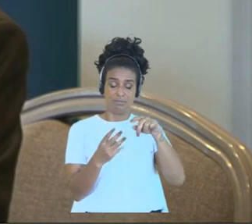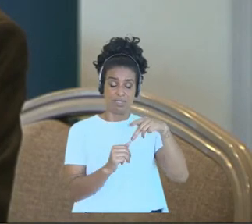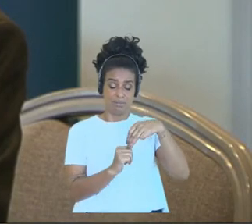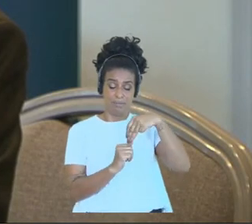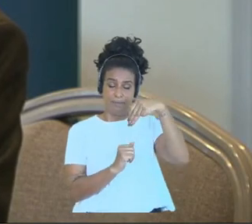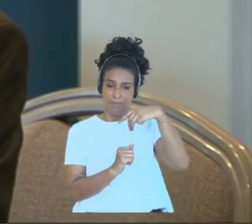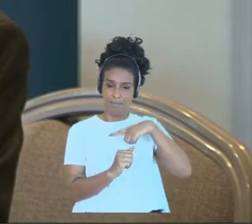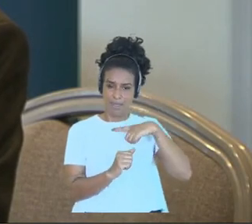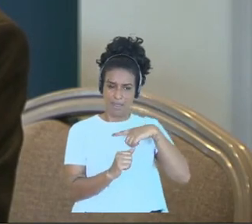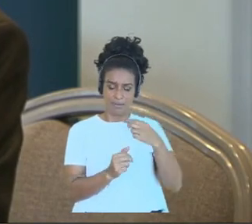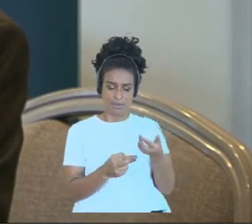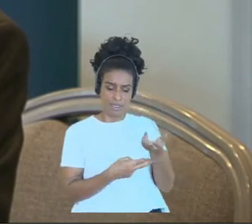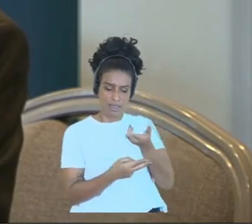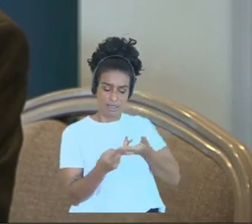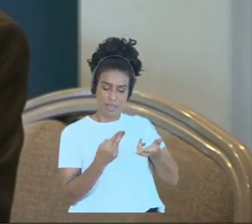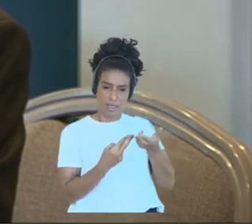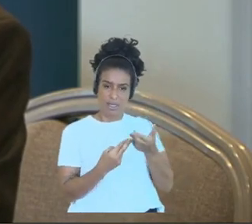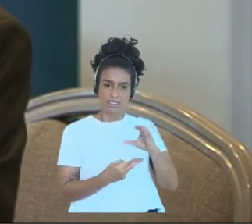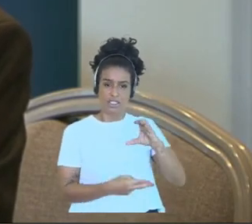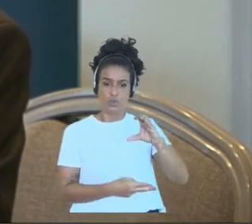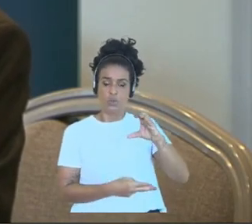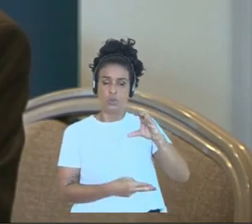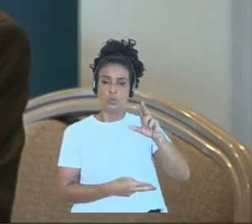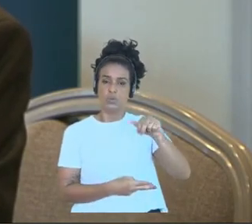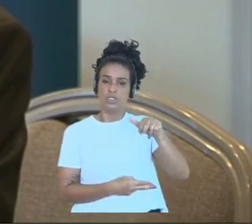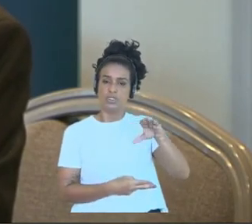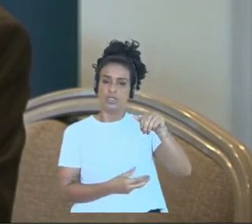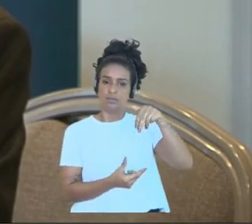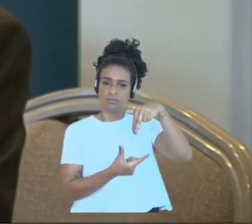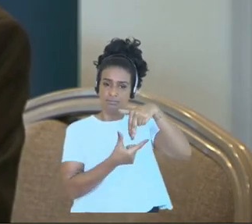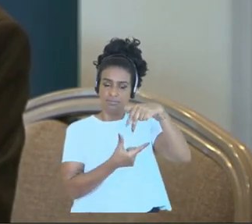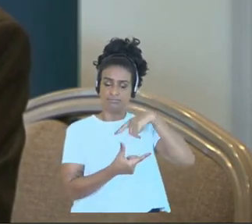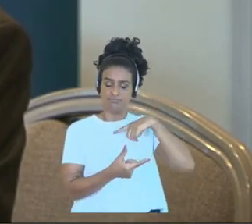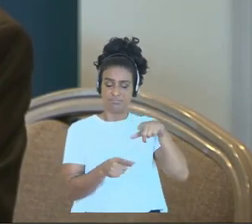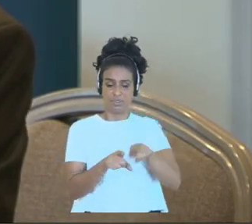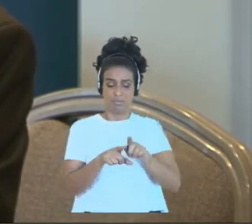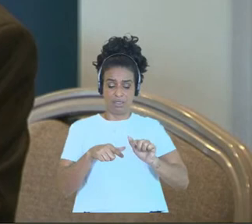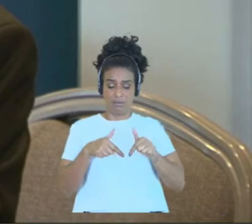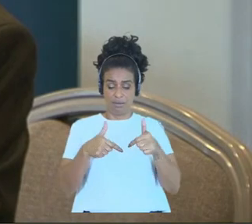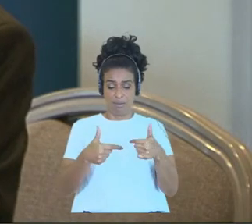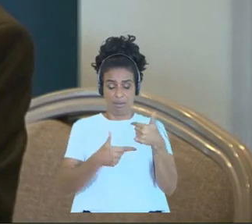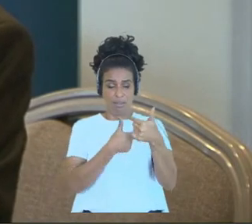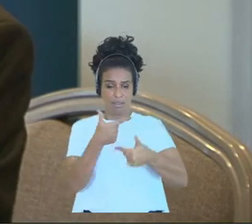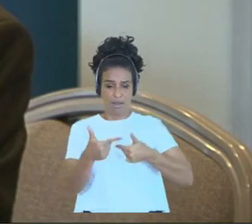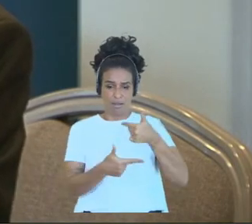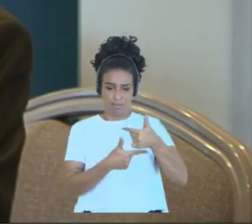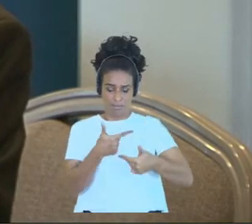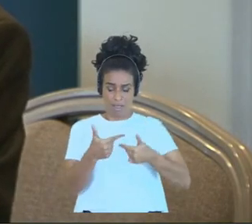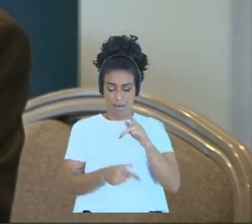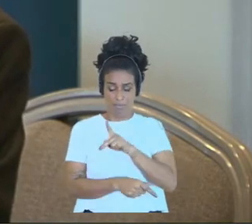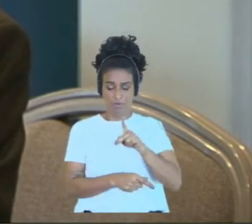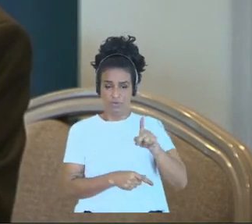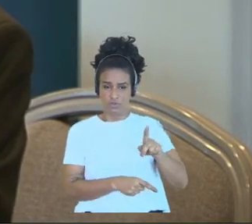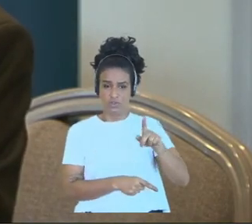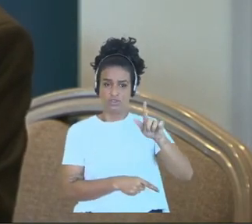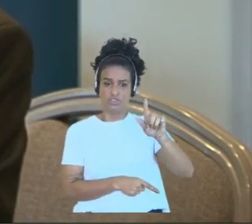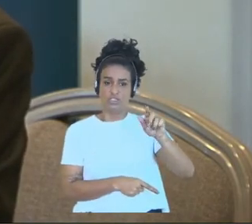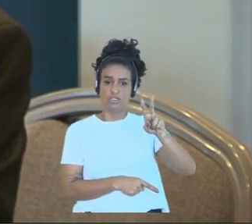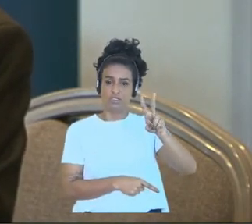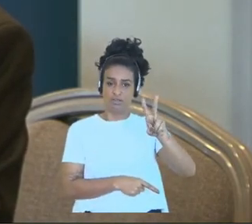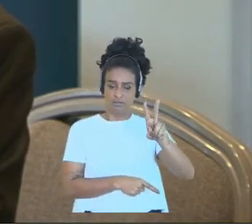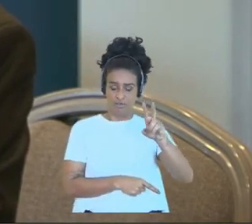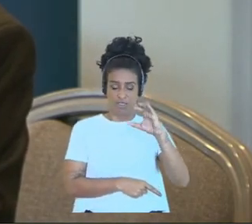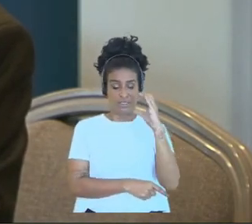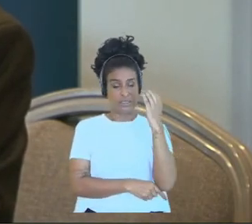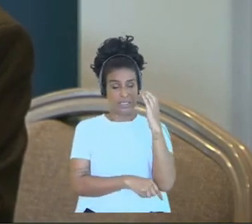relações internacionais pela Unicamp, e atua como professor da GV nas áreas de administração pública, ciência